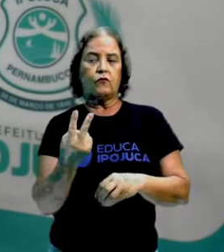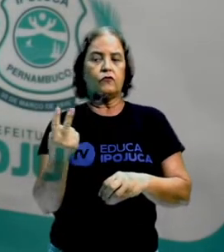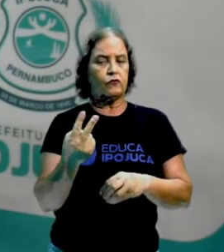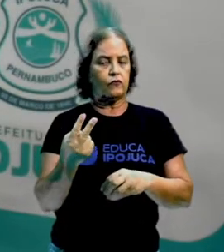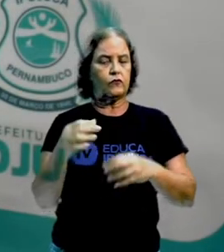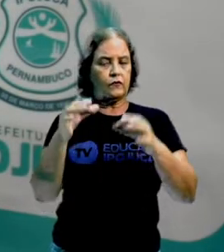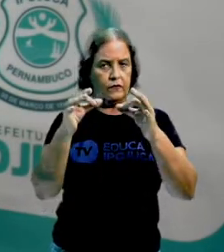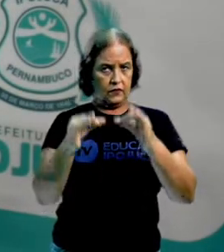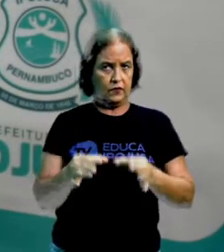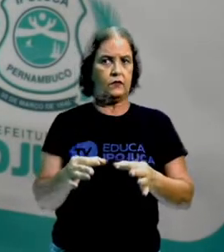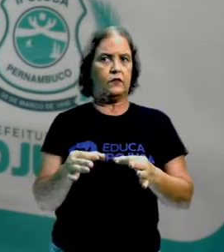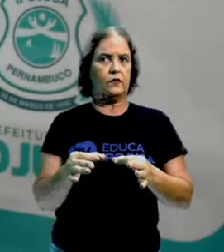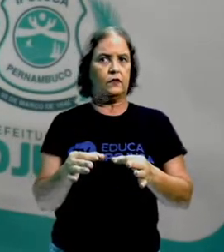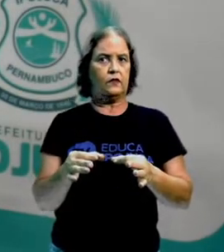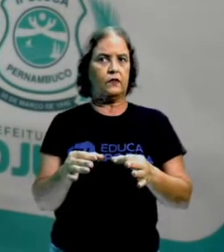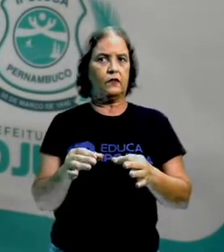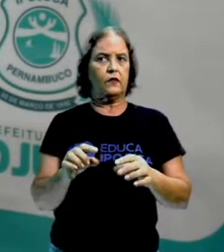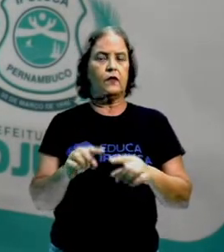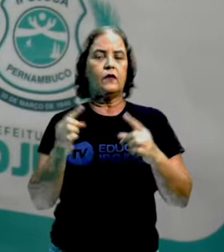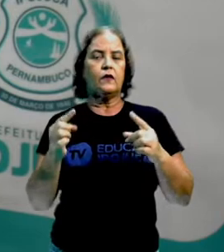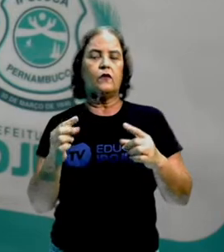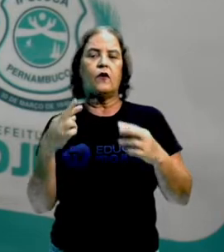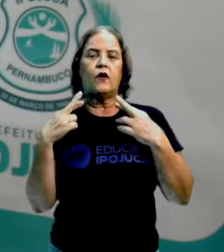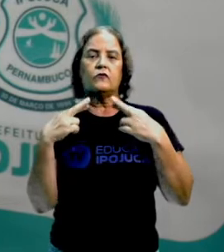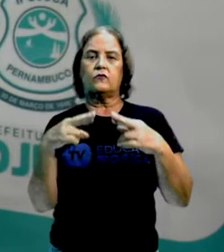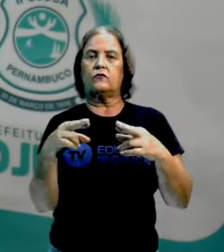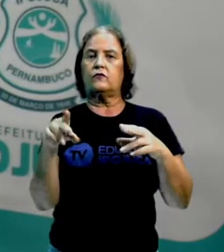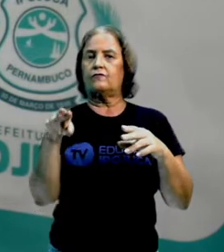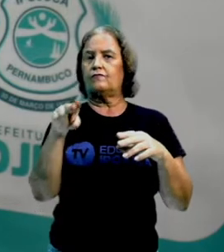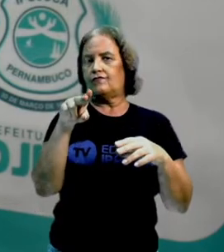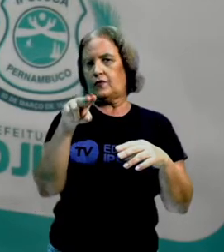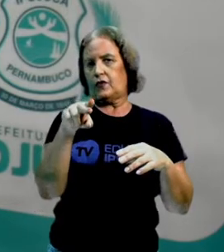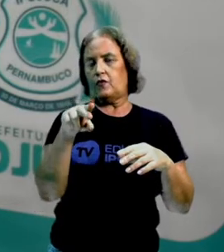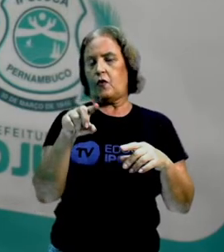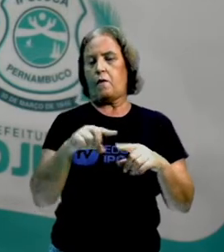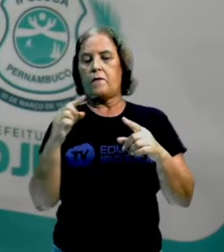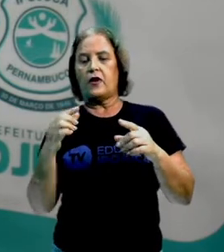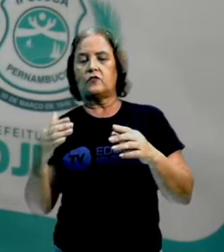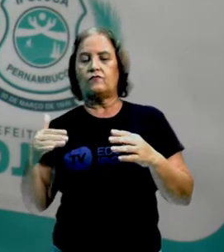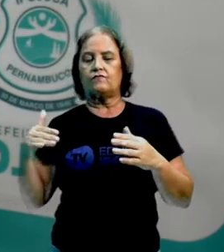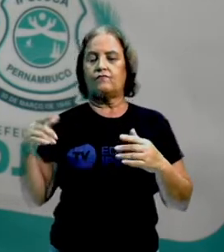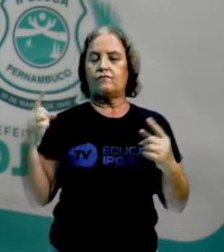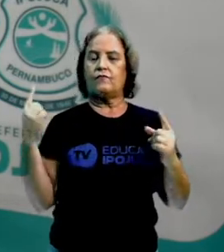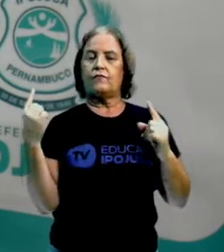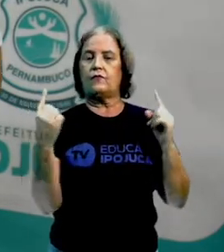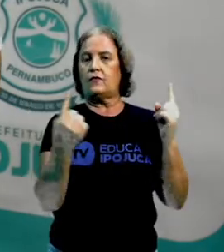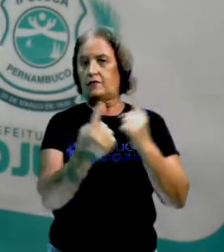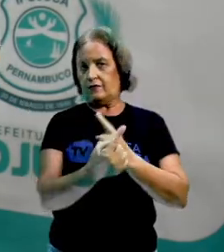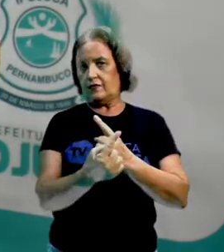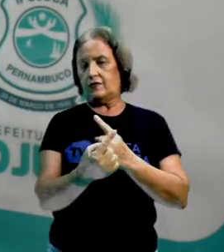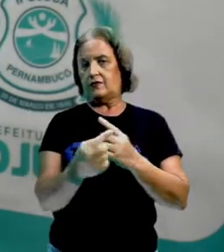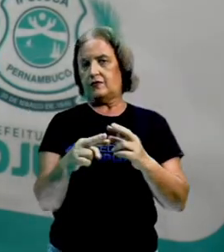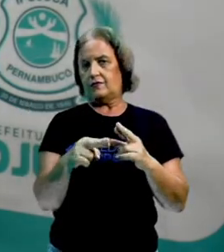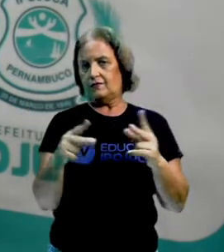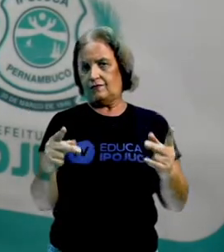Porém, eles chegaram ao mesmo resultado, é óbvio, só que por caminhos diferenciados.